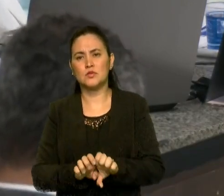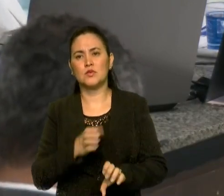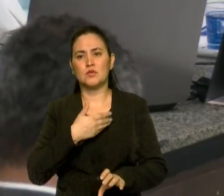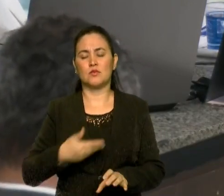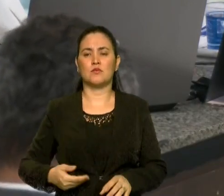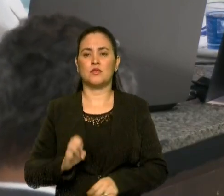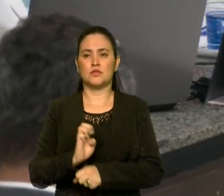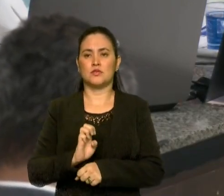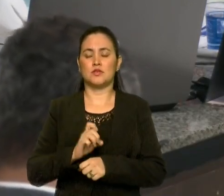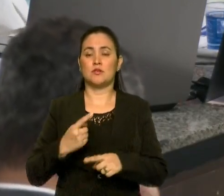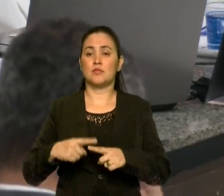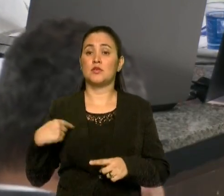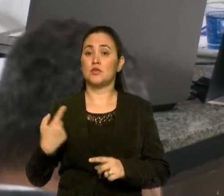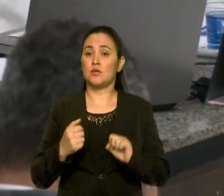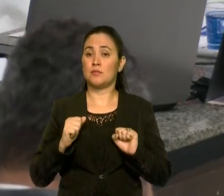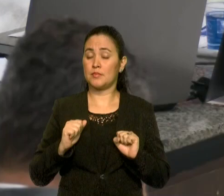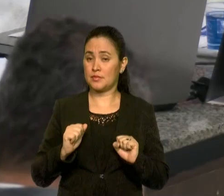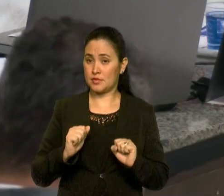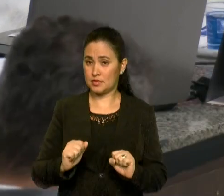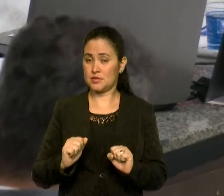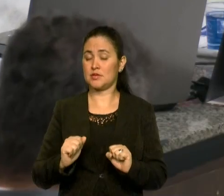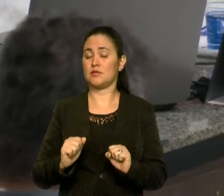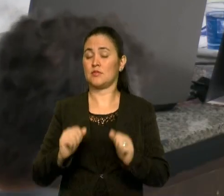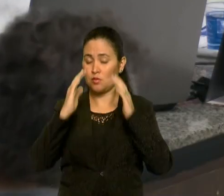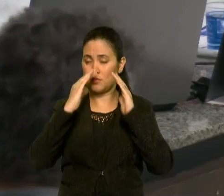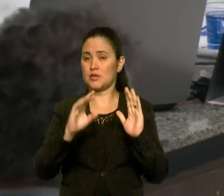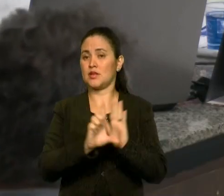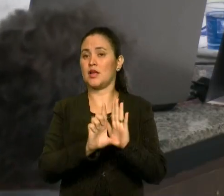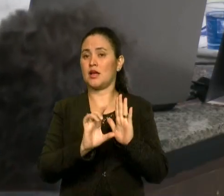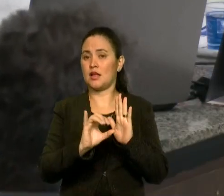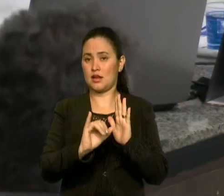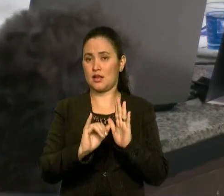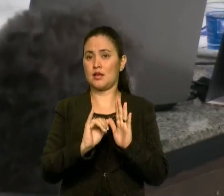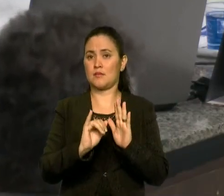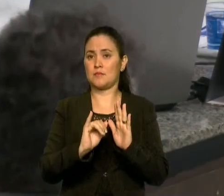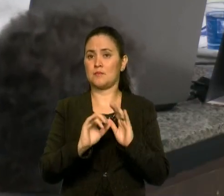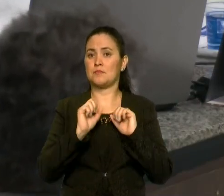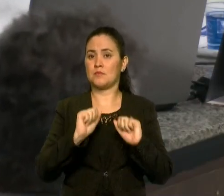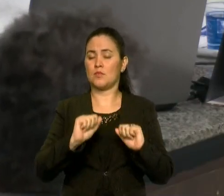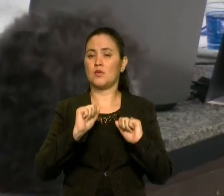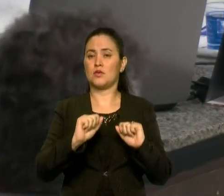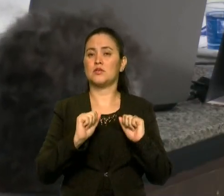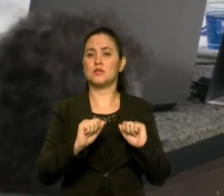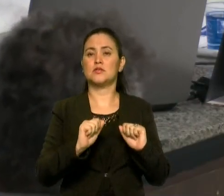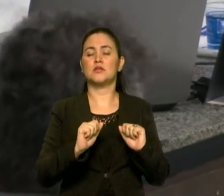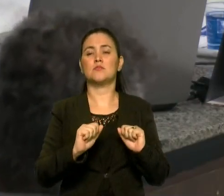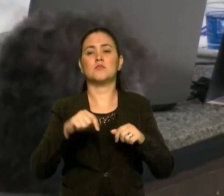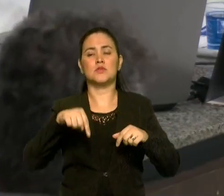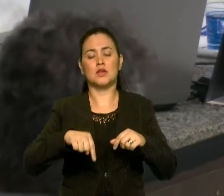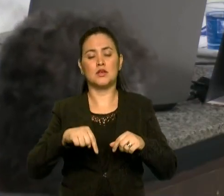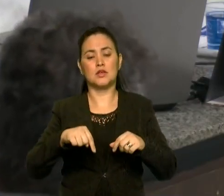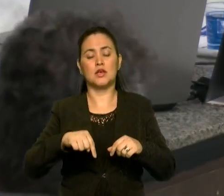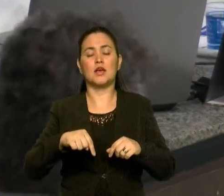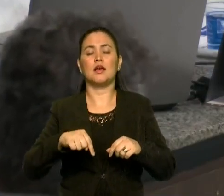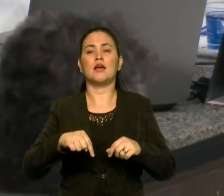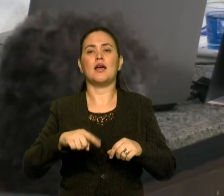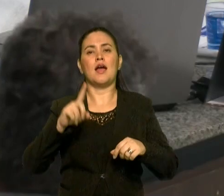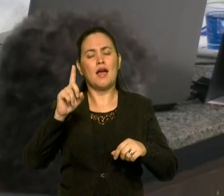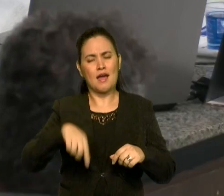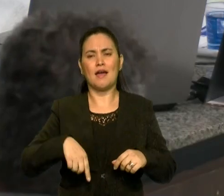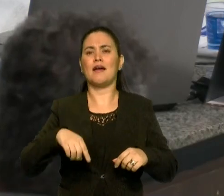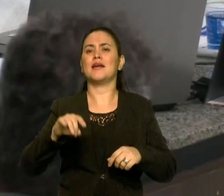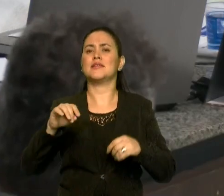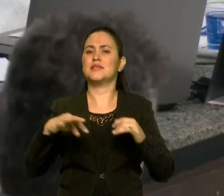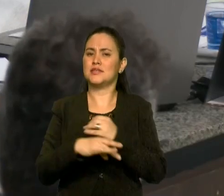nós possamos, de forma legal, para que nós possamos aqui, por ser uma cidade polo, por ser um foco da região leste